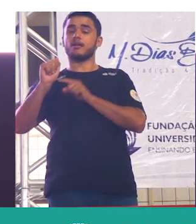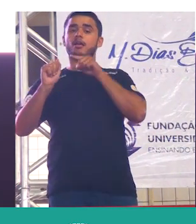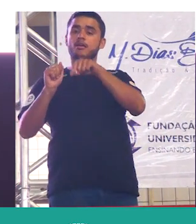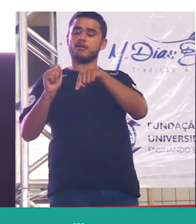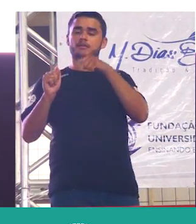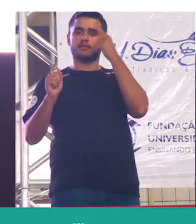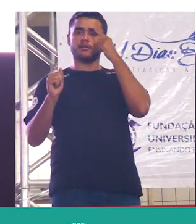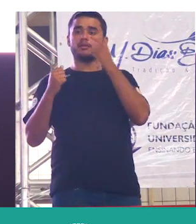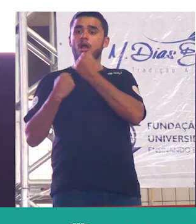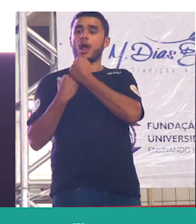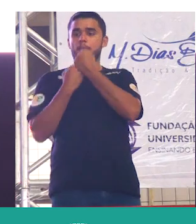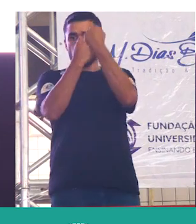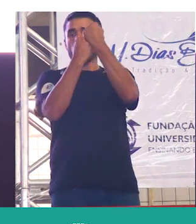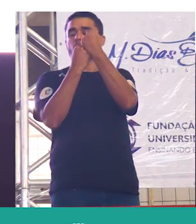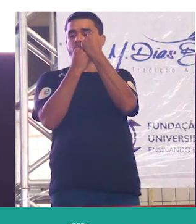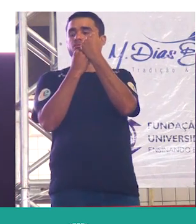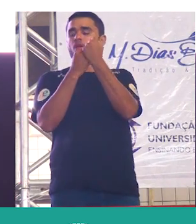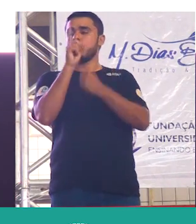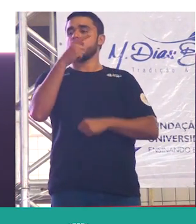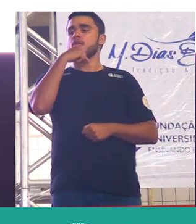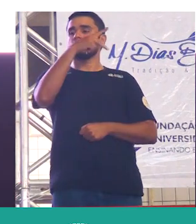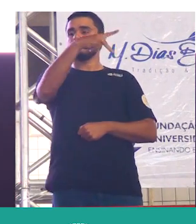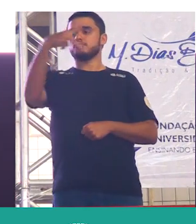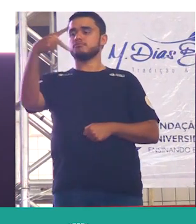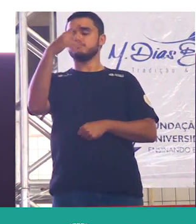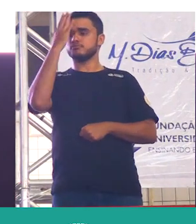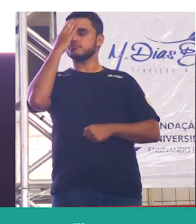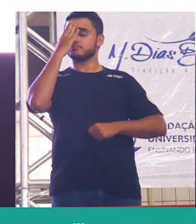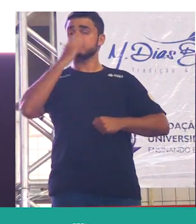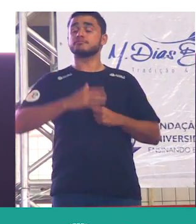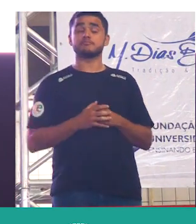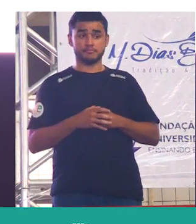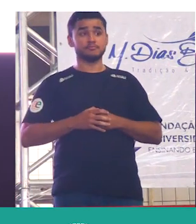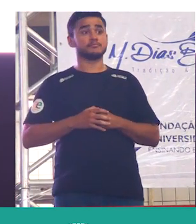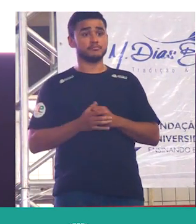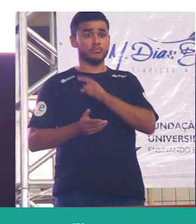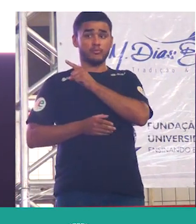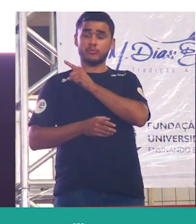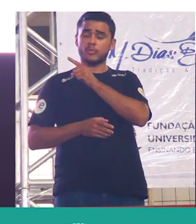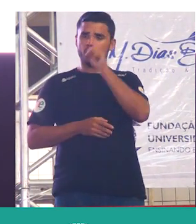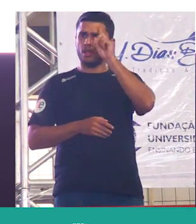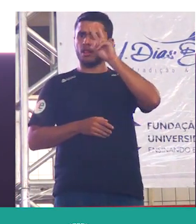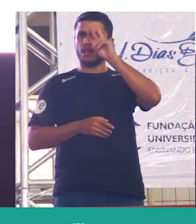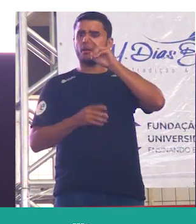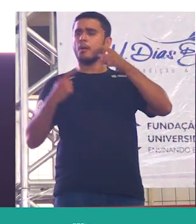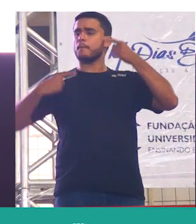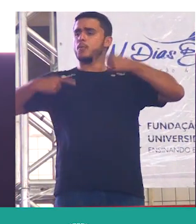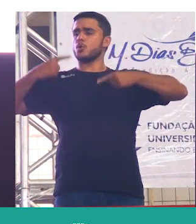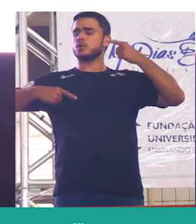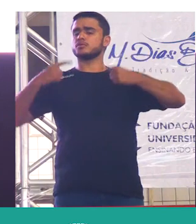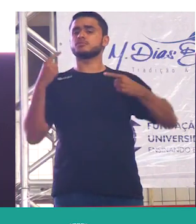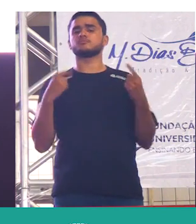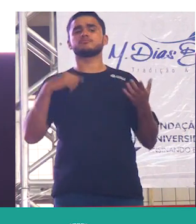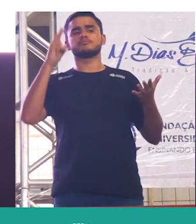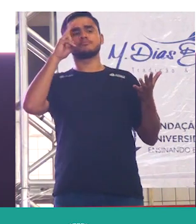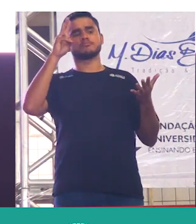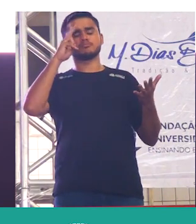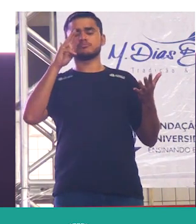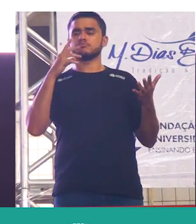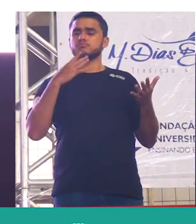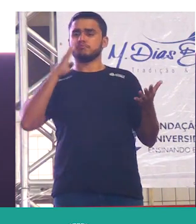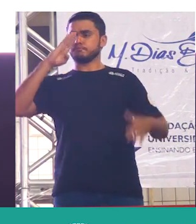que apoiava o governo. Os nossos políticos que na época governavam, ou